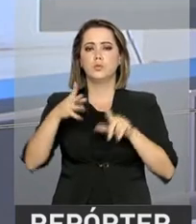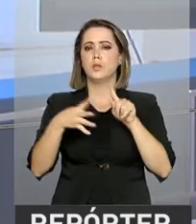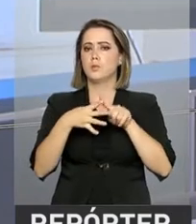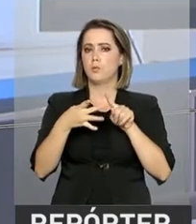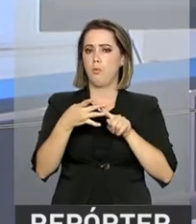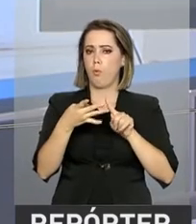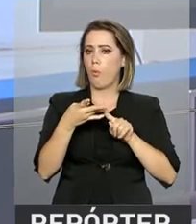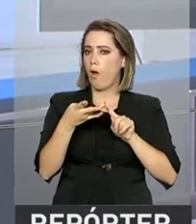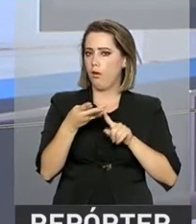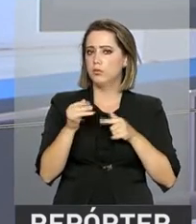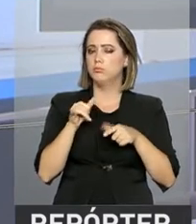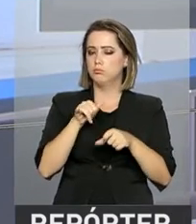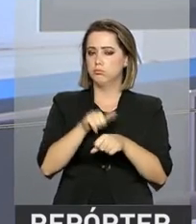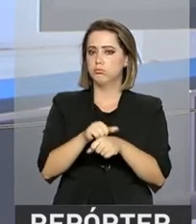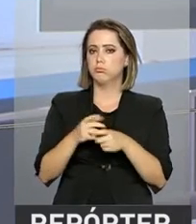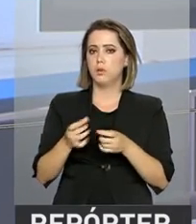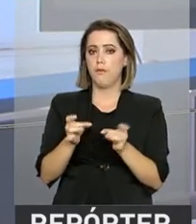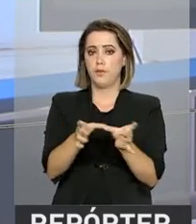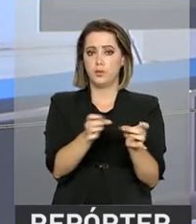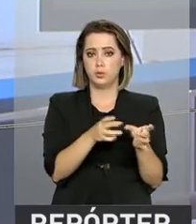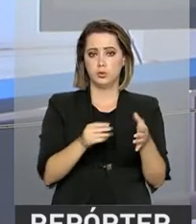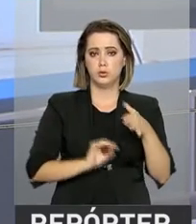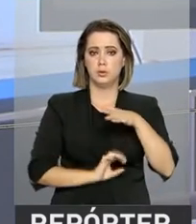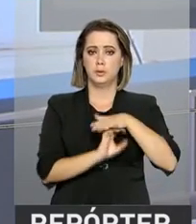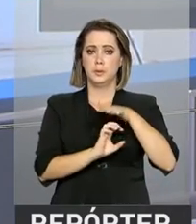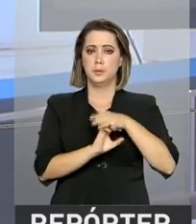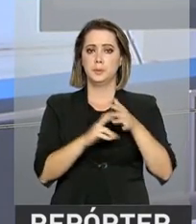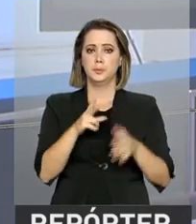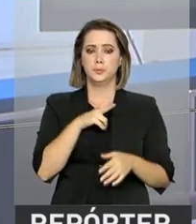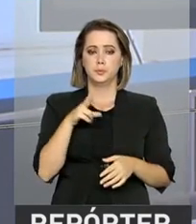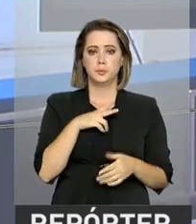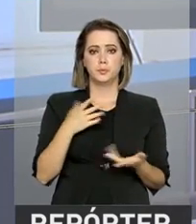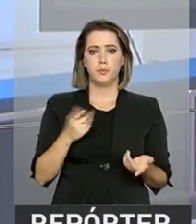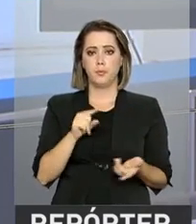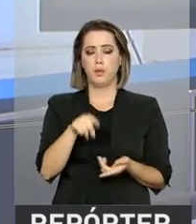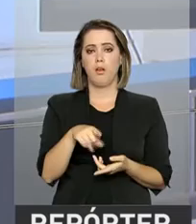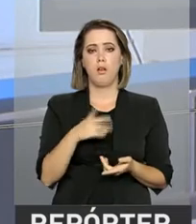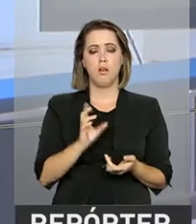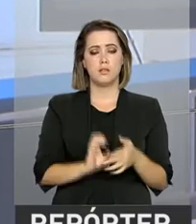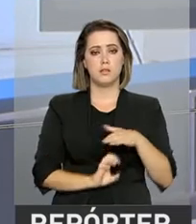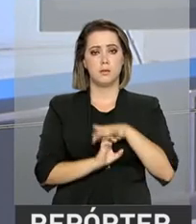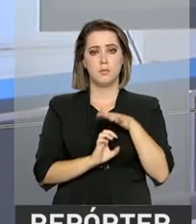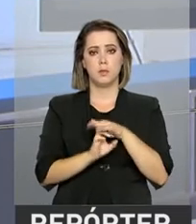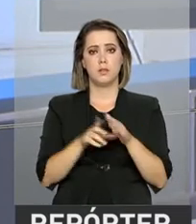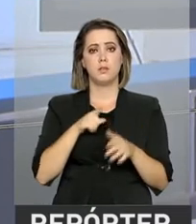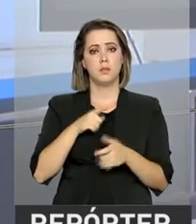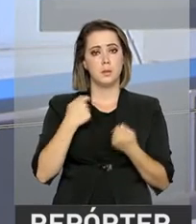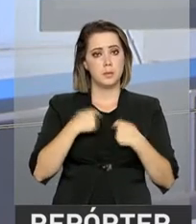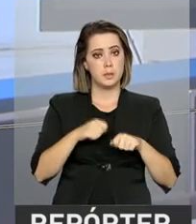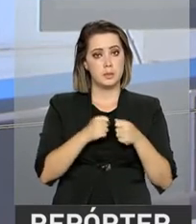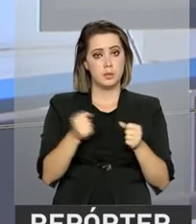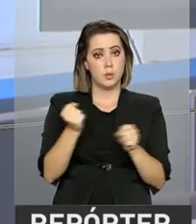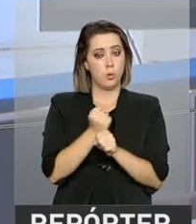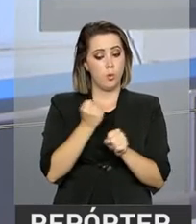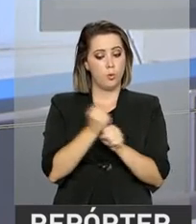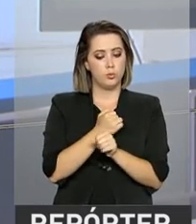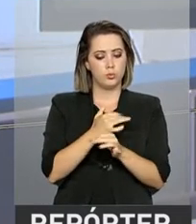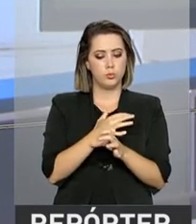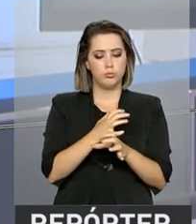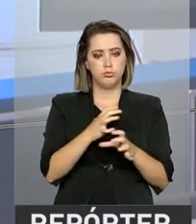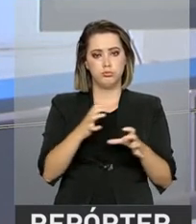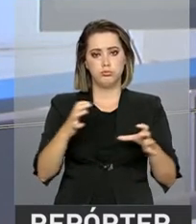Florianópolis e Salvador, que foram concedidos à iniciativa privada. As empresas vencedoras vão ter que ampliar e construir